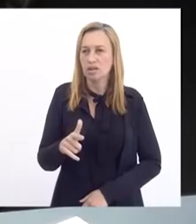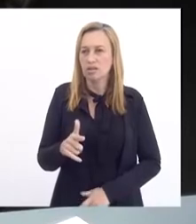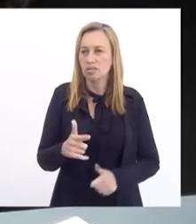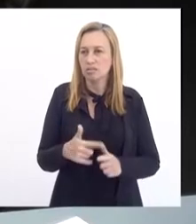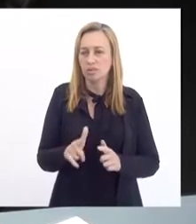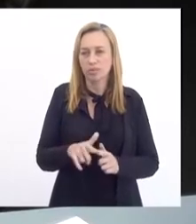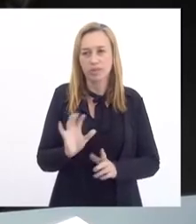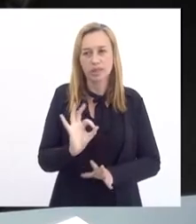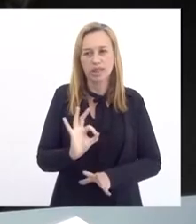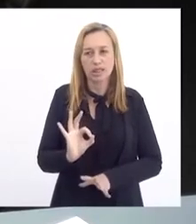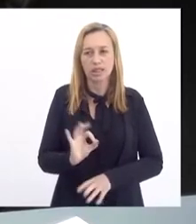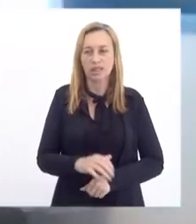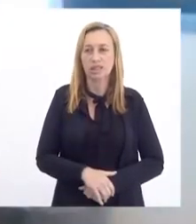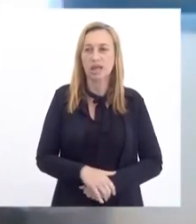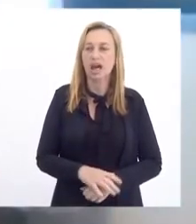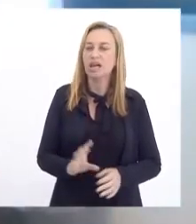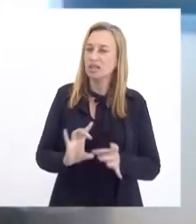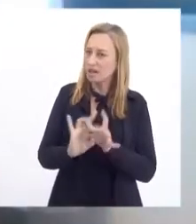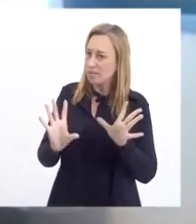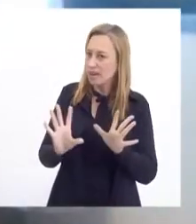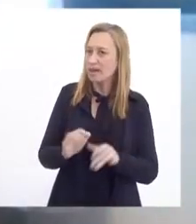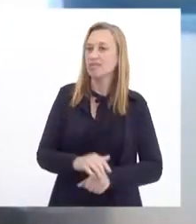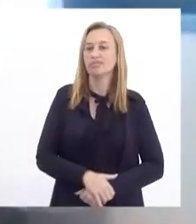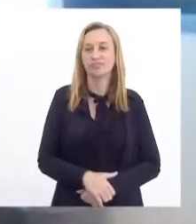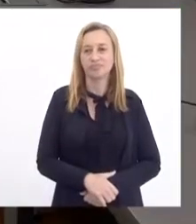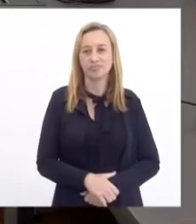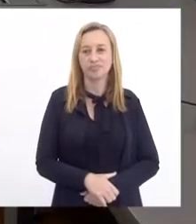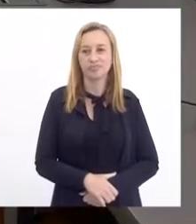Não? Então é libélula.